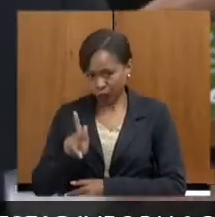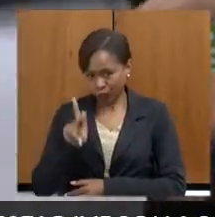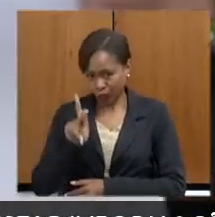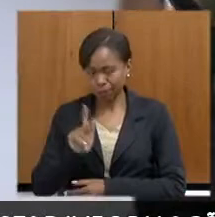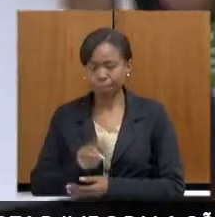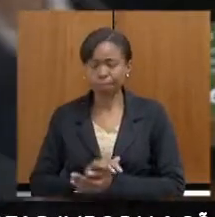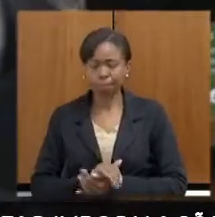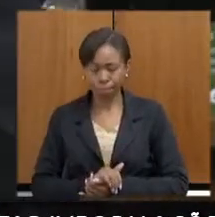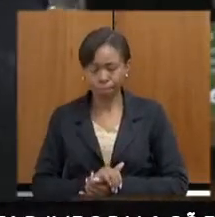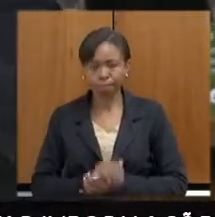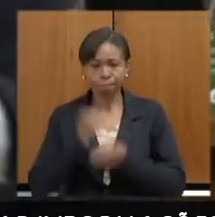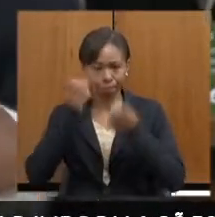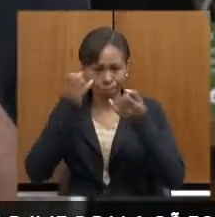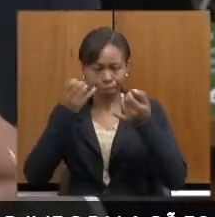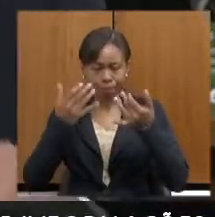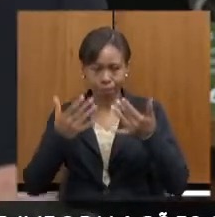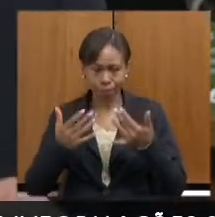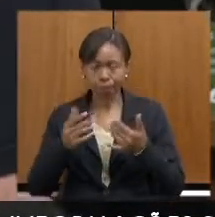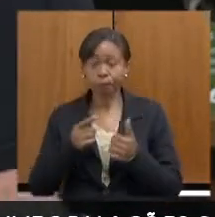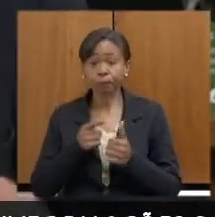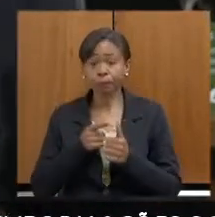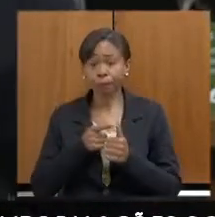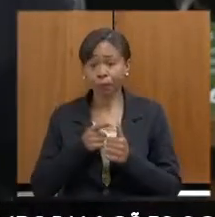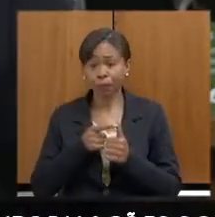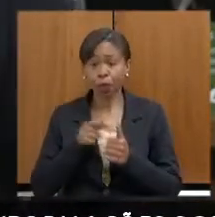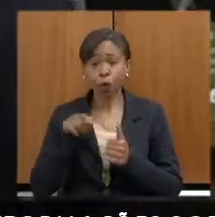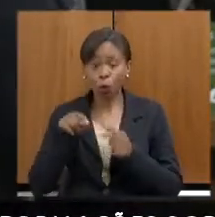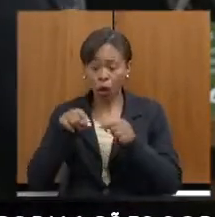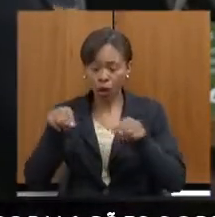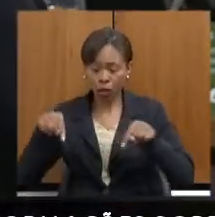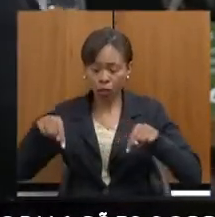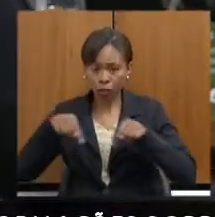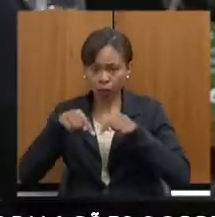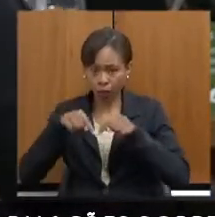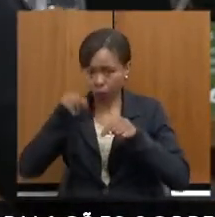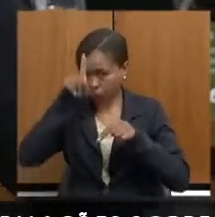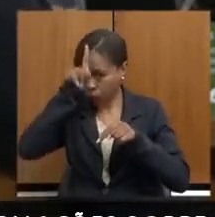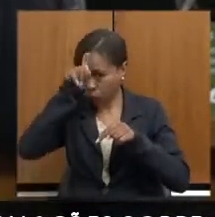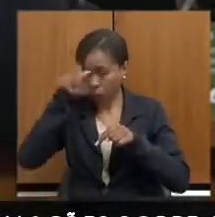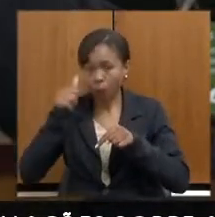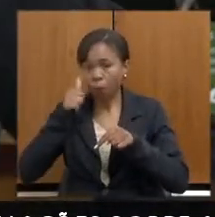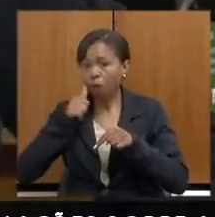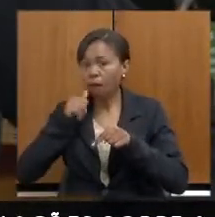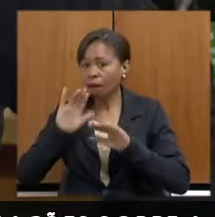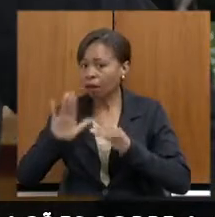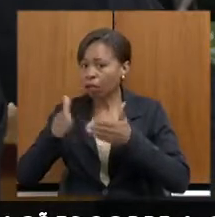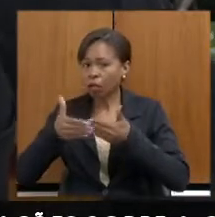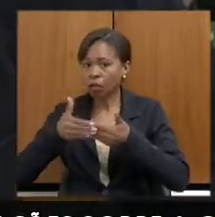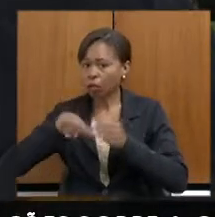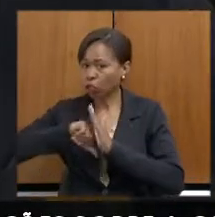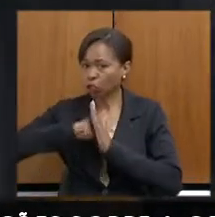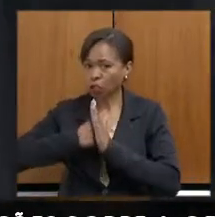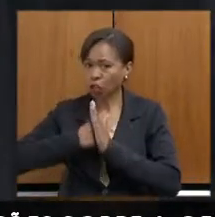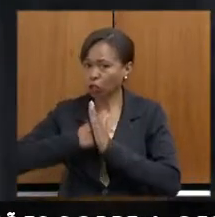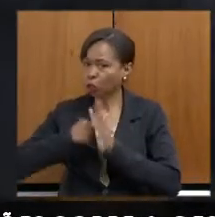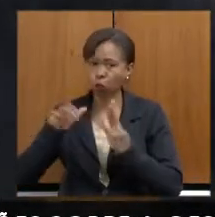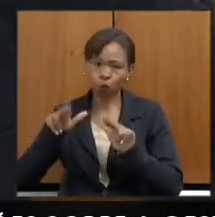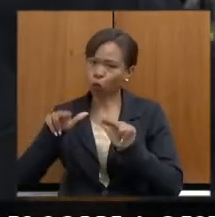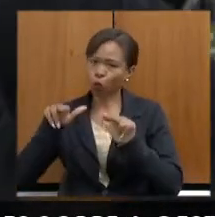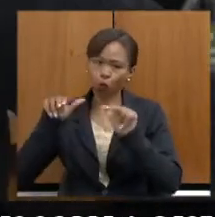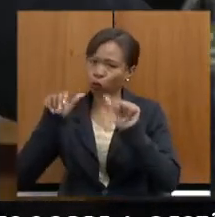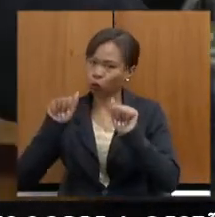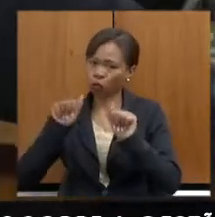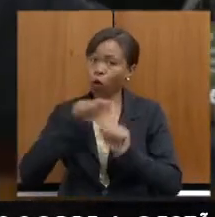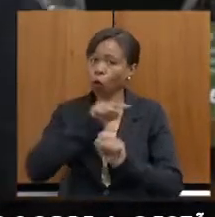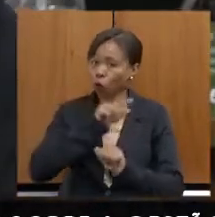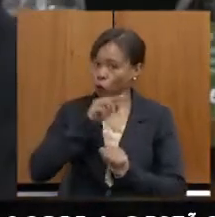primeiro ambulatório da mulher nunca foi fechado esteja um e-mail do diretor preocupado em manter o